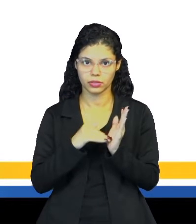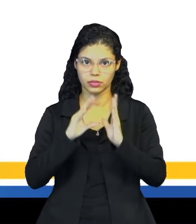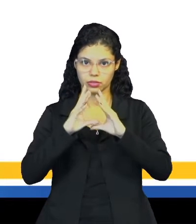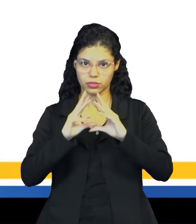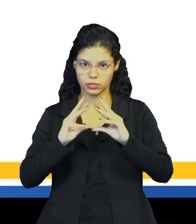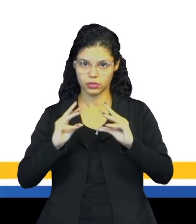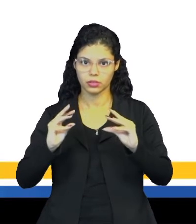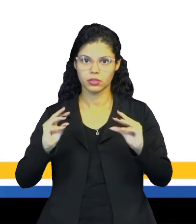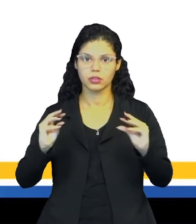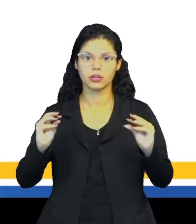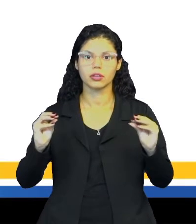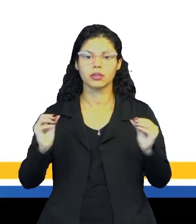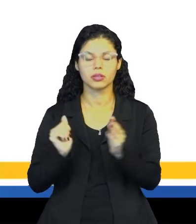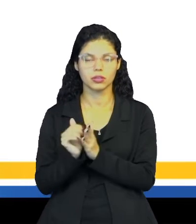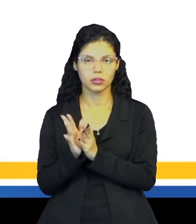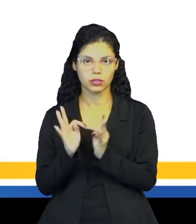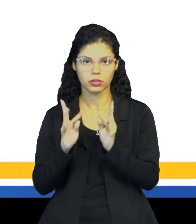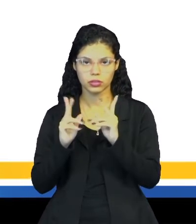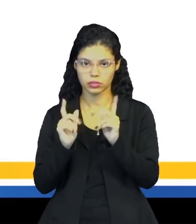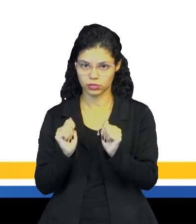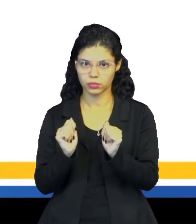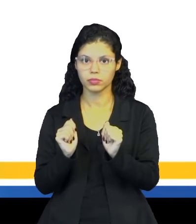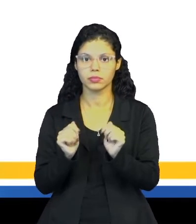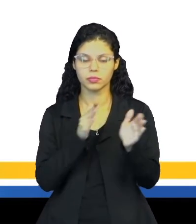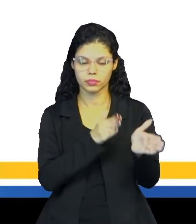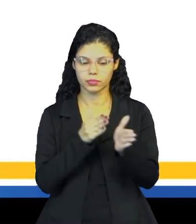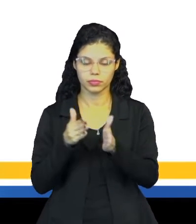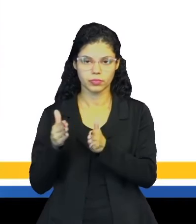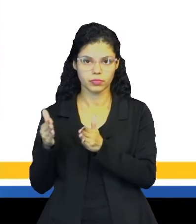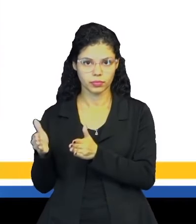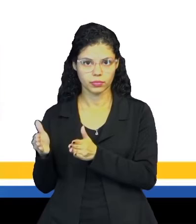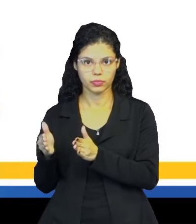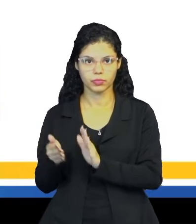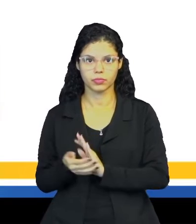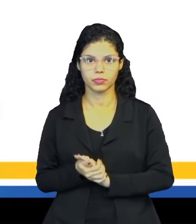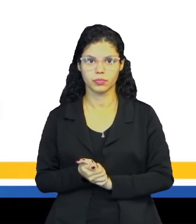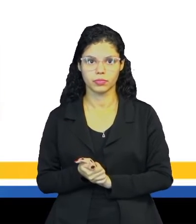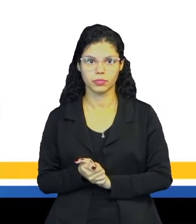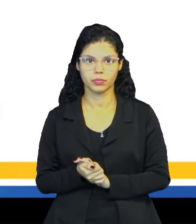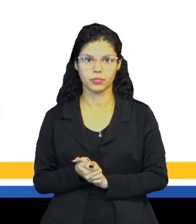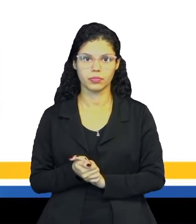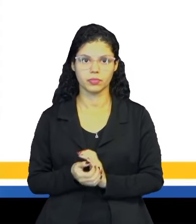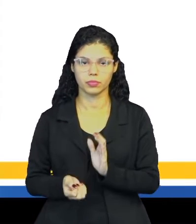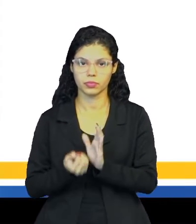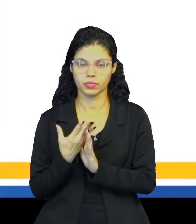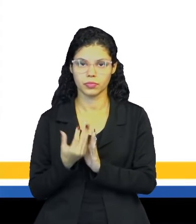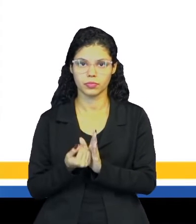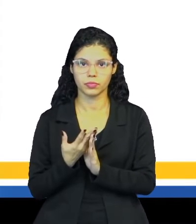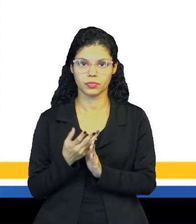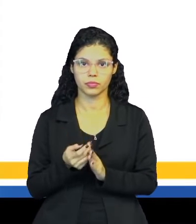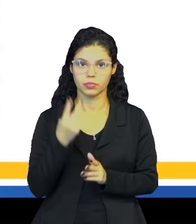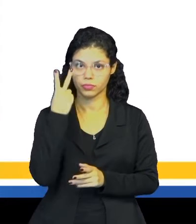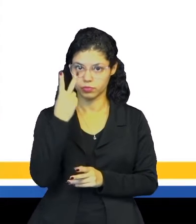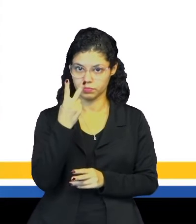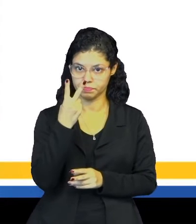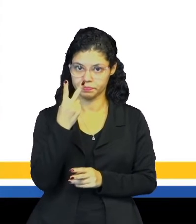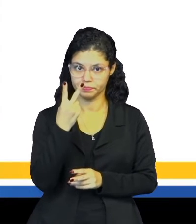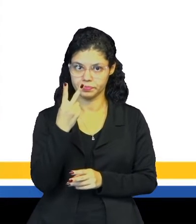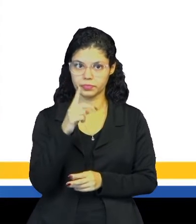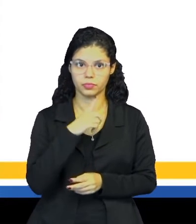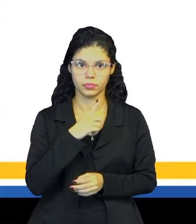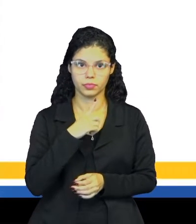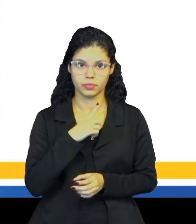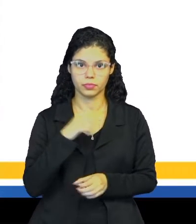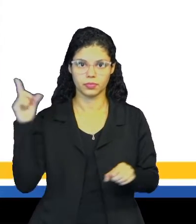plasmocitose, que vai ser a eliminação de todas essas partículas. A reprodução é de dois tipos.